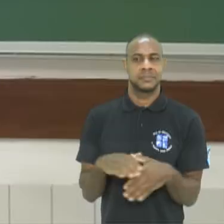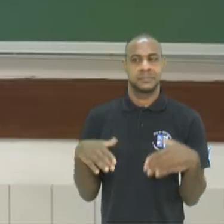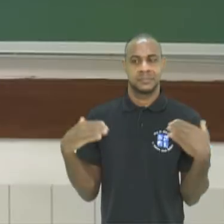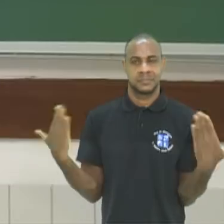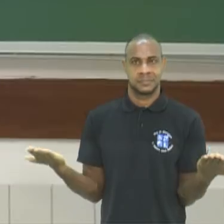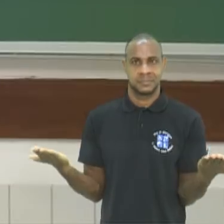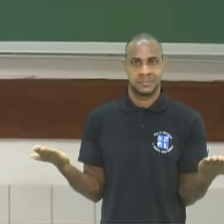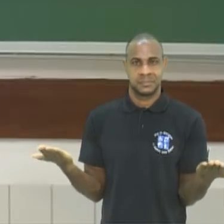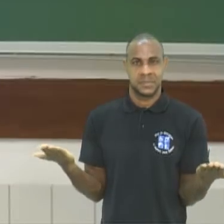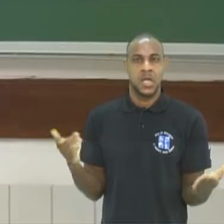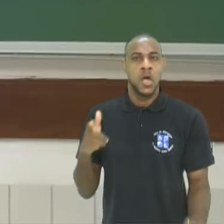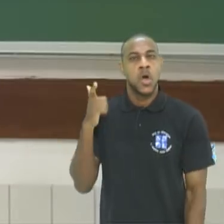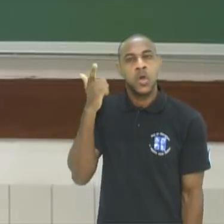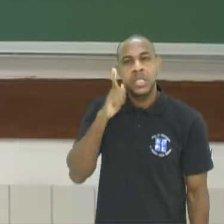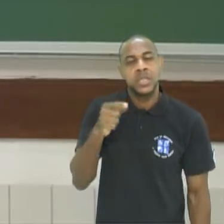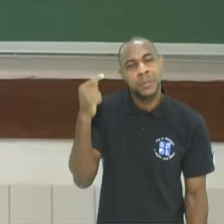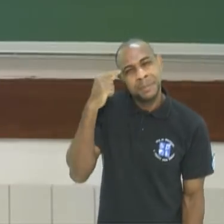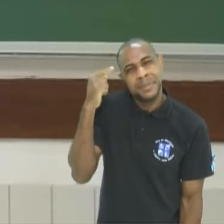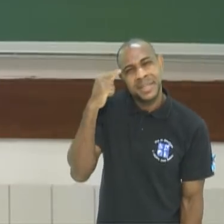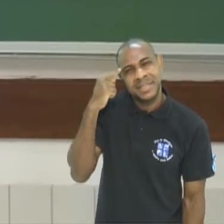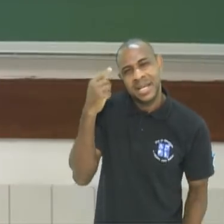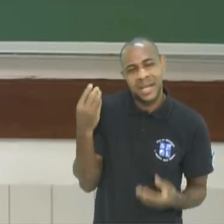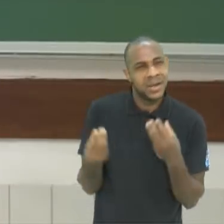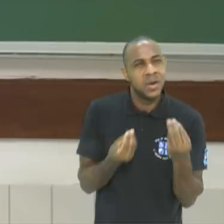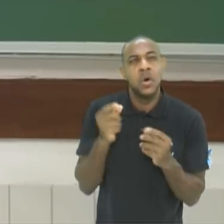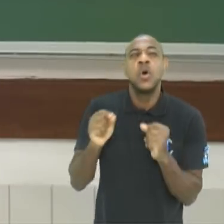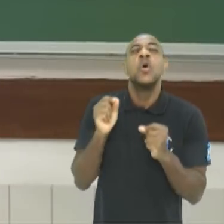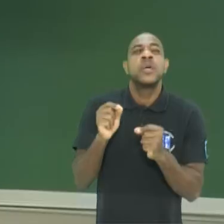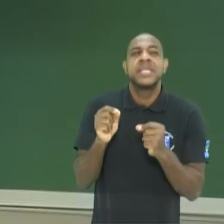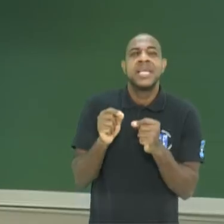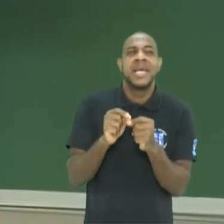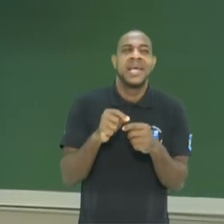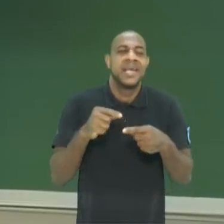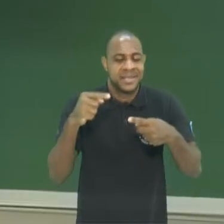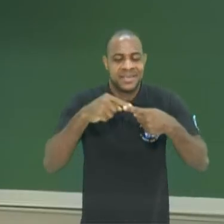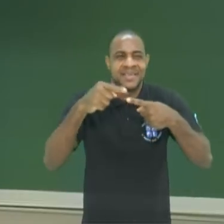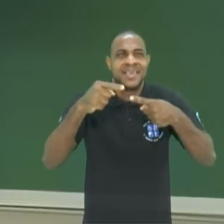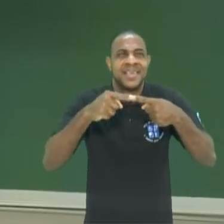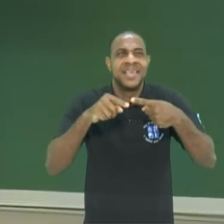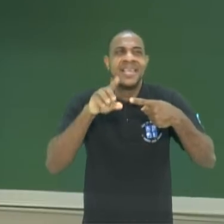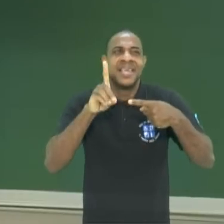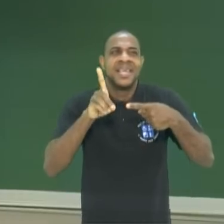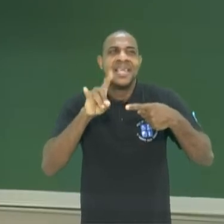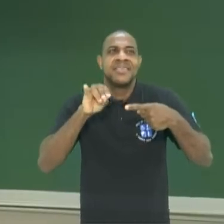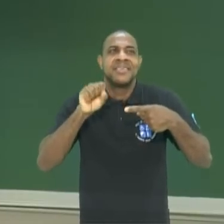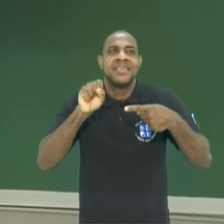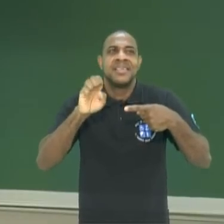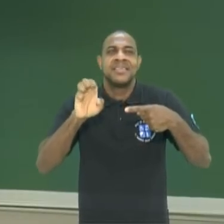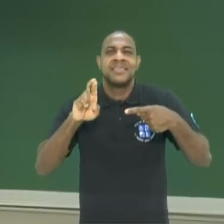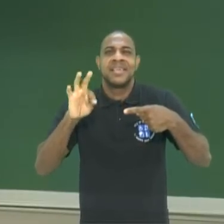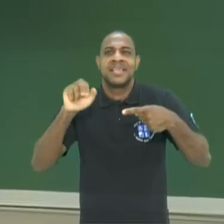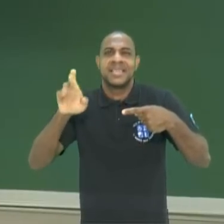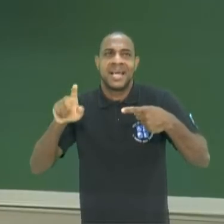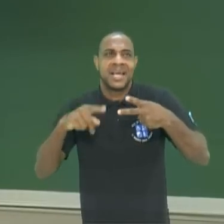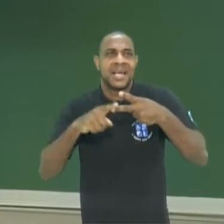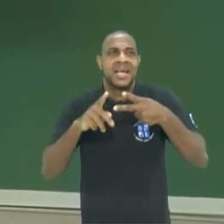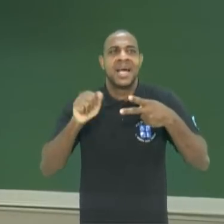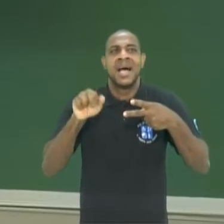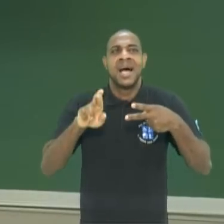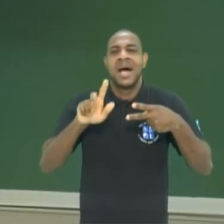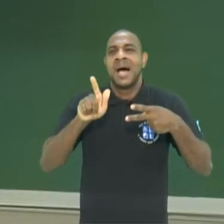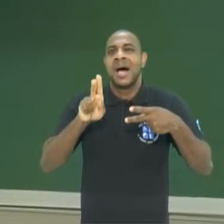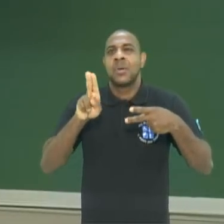Então, conseguiram pensar aí o que é dissertar, o que é argumentar? O que será que vocês acham que seja isso? Coloquei para vocês de uma forma